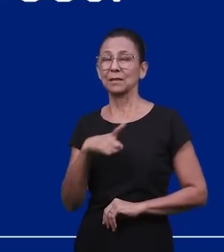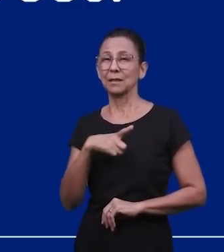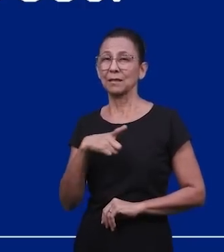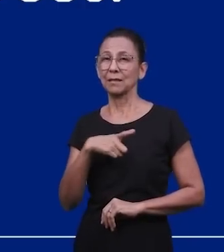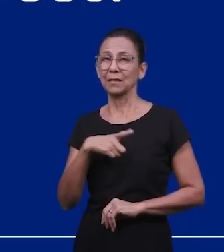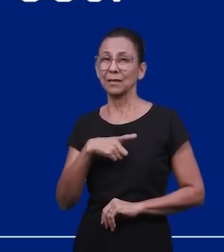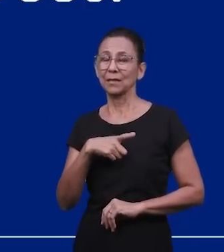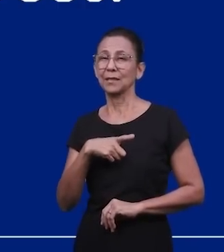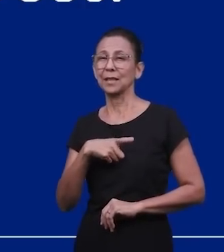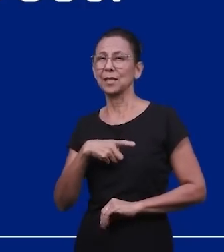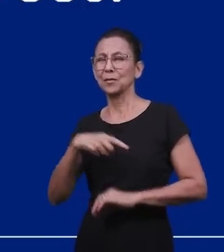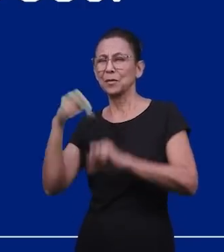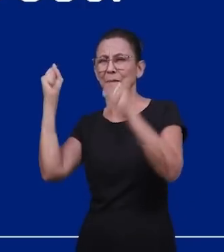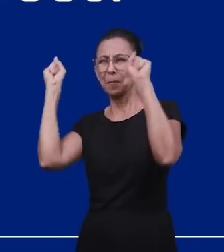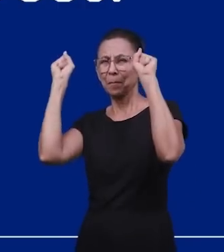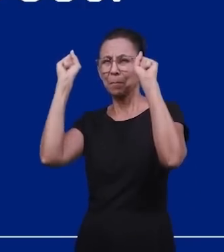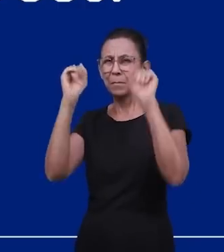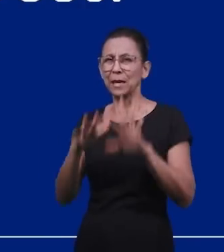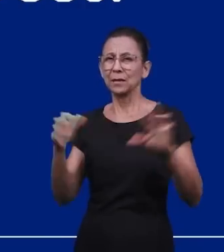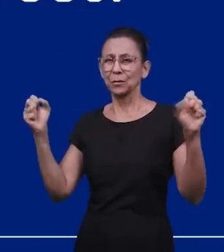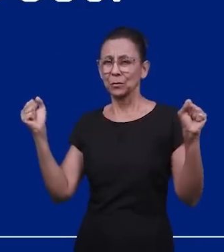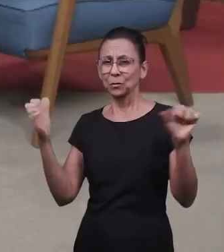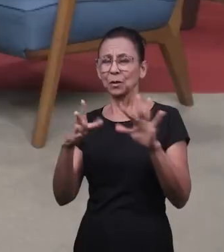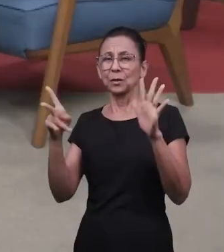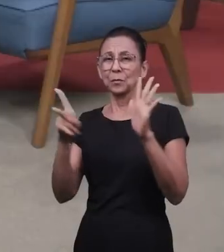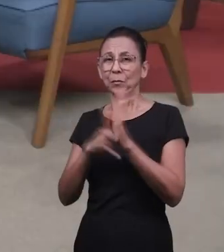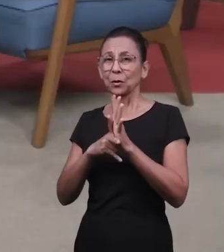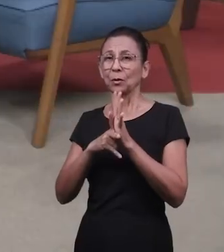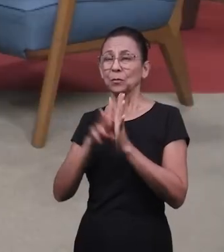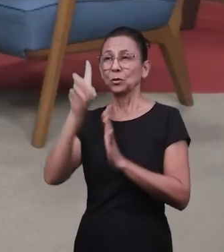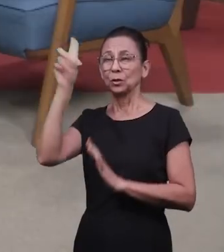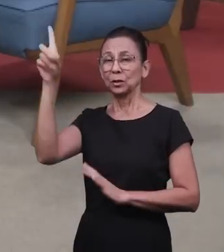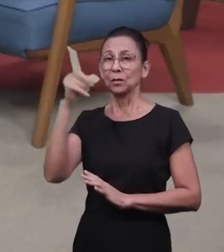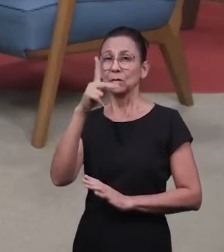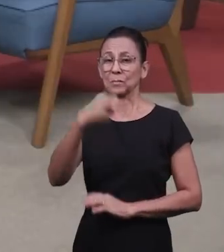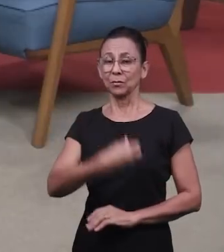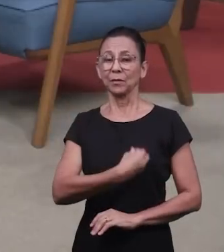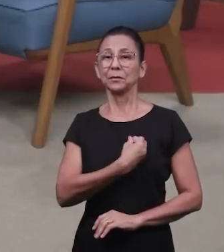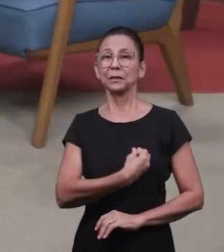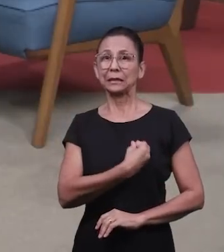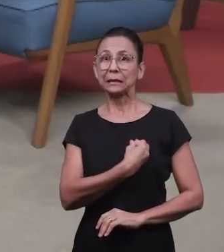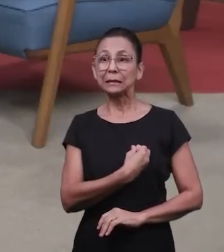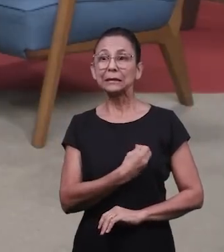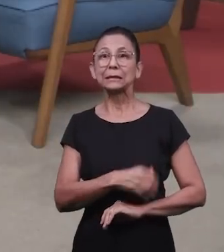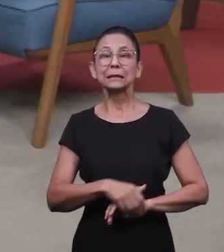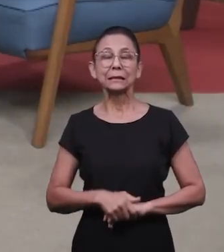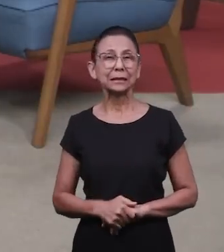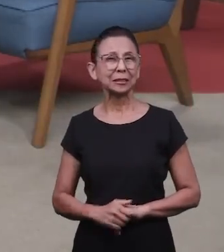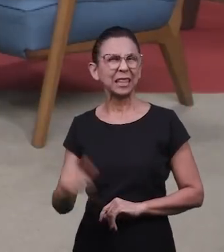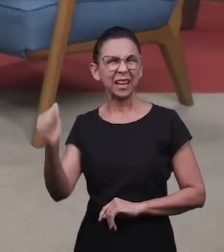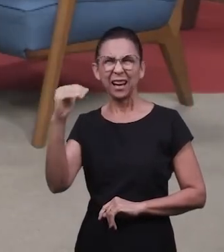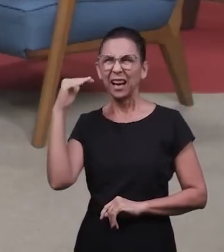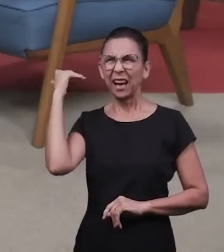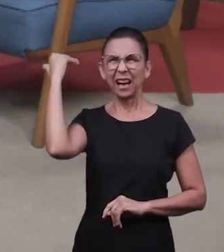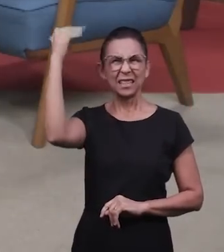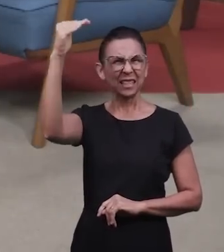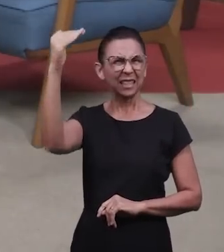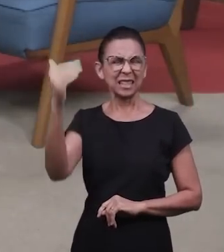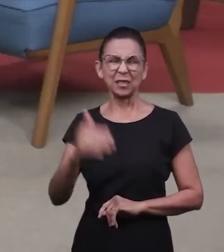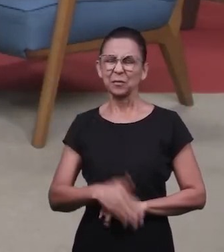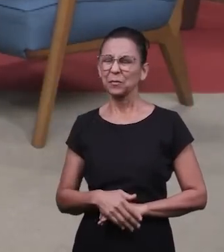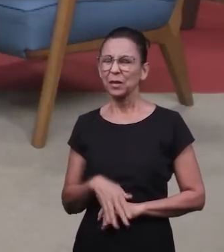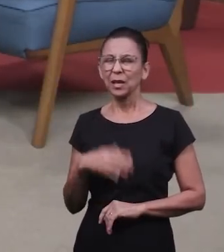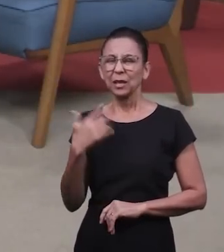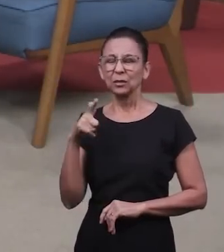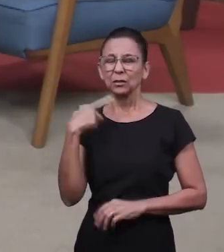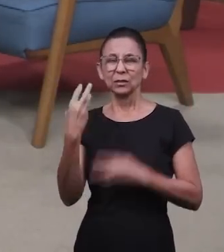a plenitude de Deus. Glória a Deus. Então, o texto ele já diz aquilo que, inclusive, nós comentamos, né? Excede todo